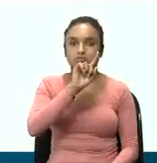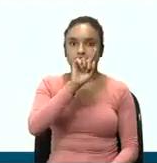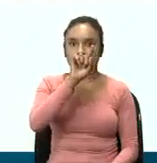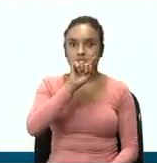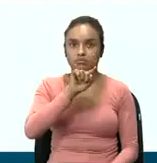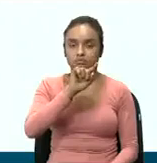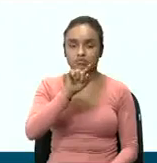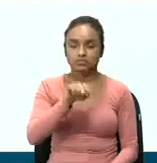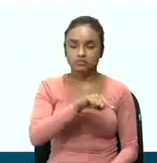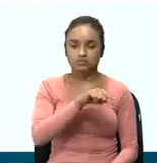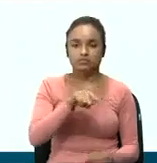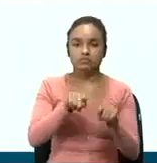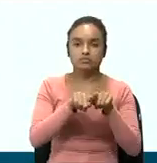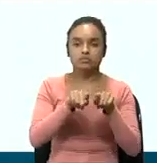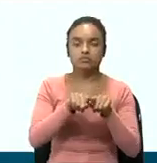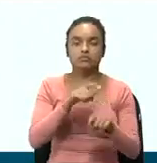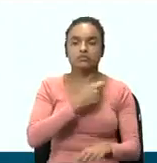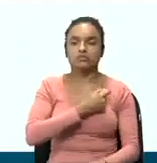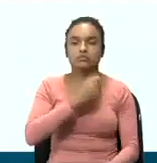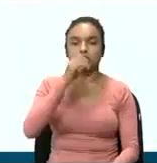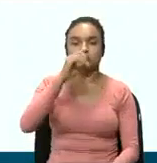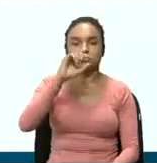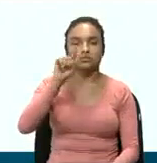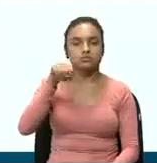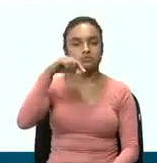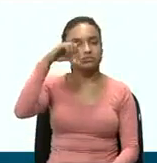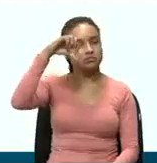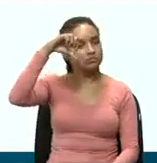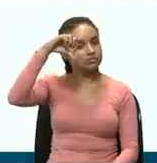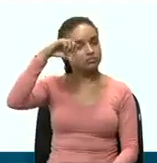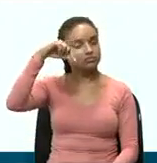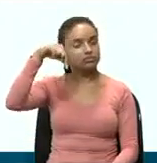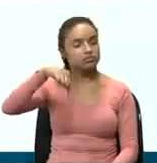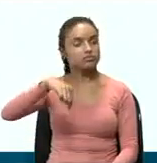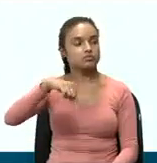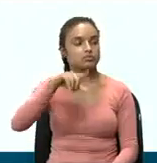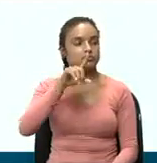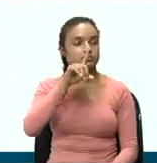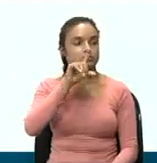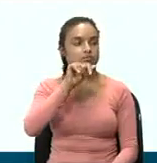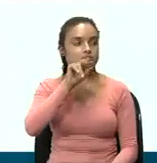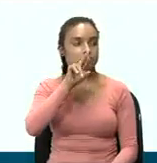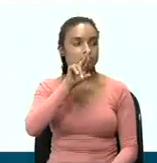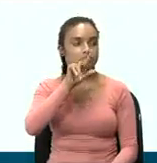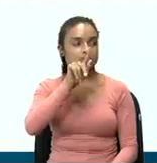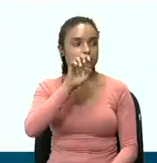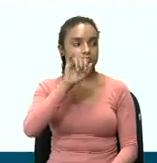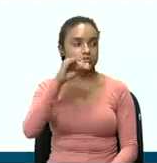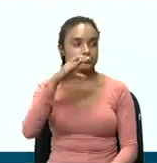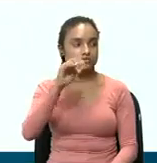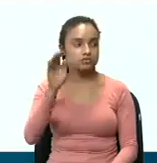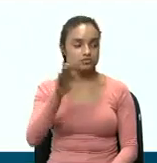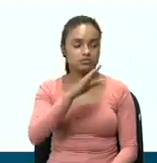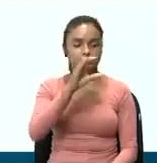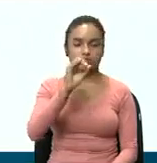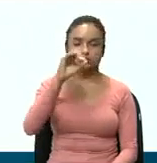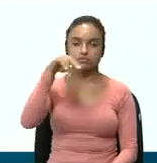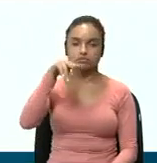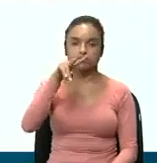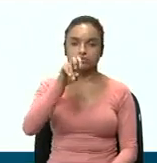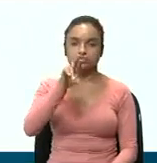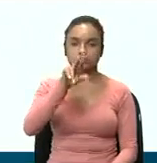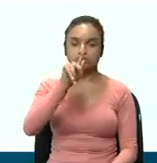E agora, como que eu verifico a convergência e divergência desses valores? Eu vou verificar pela